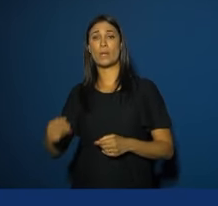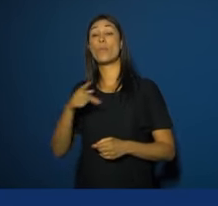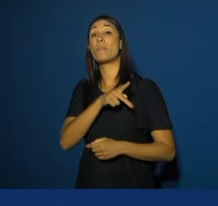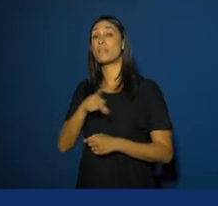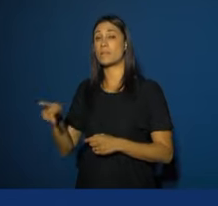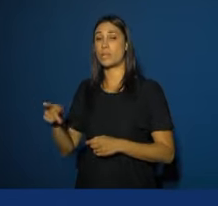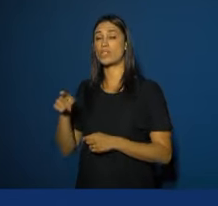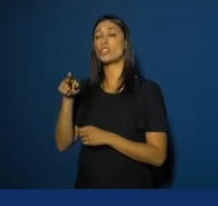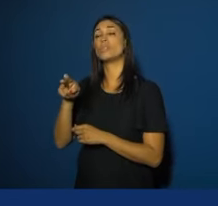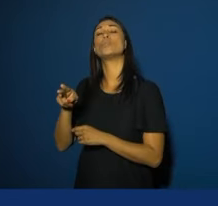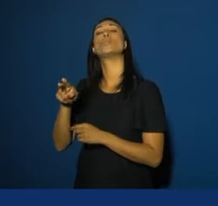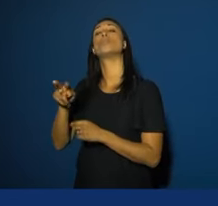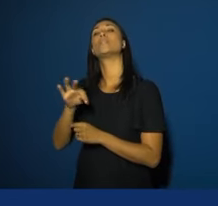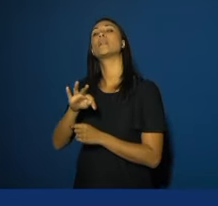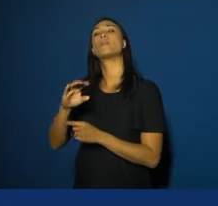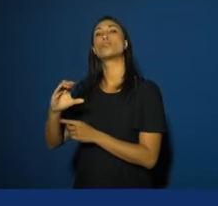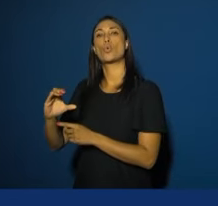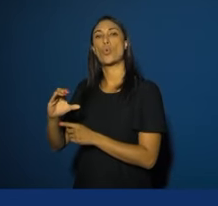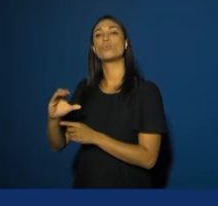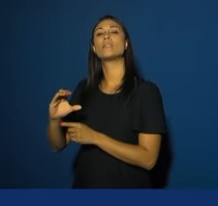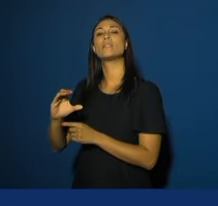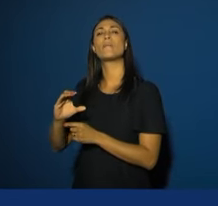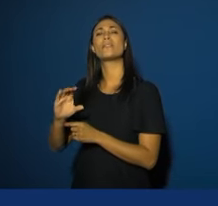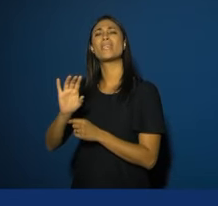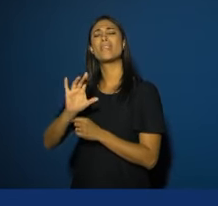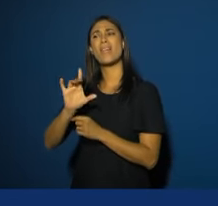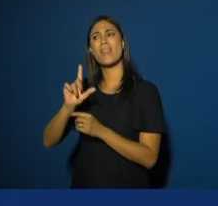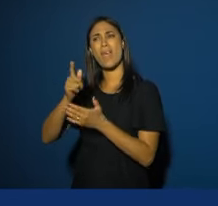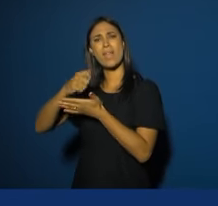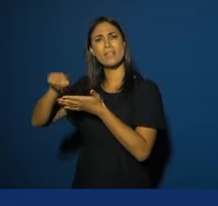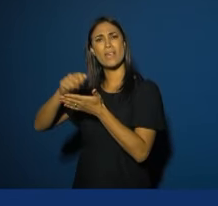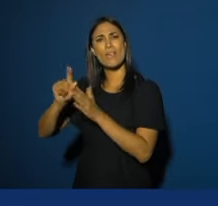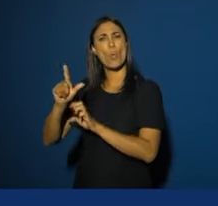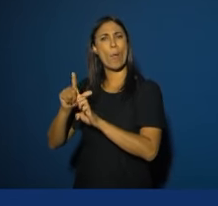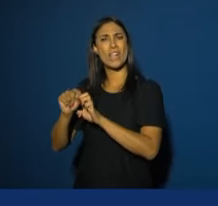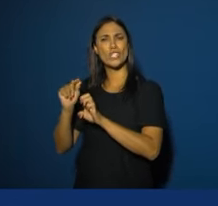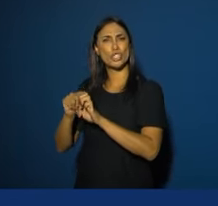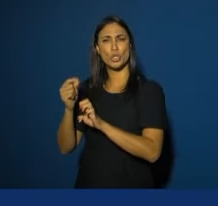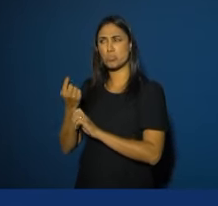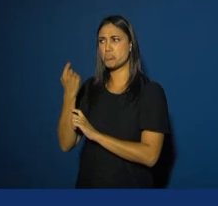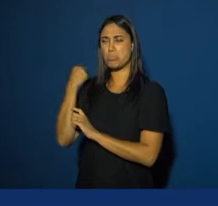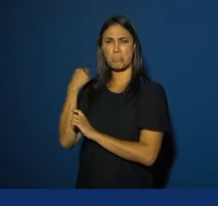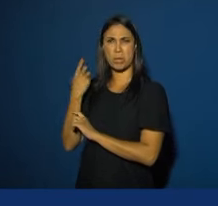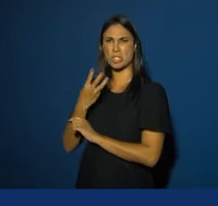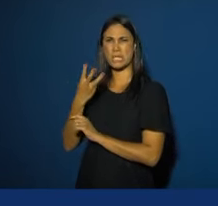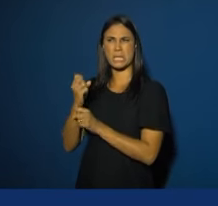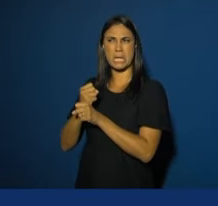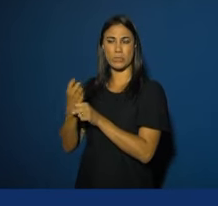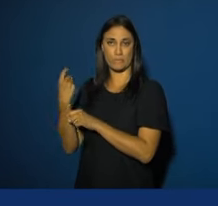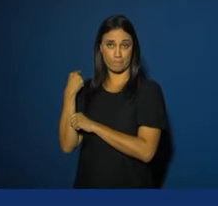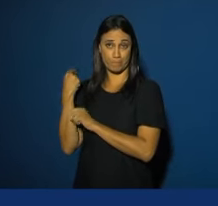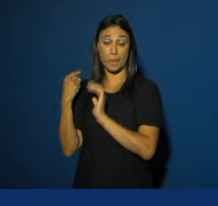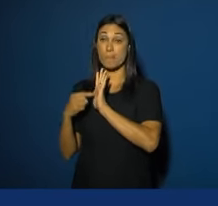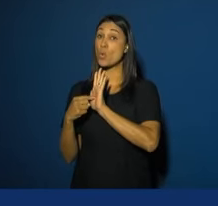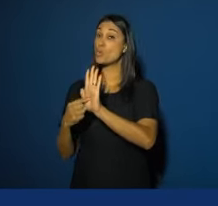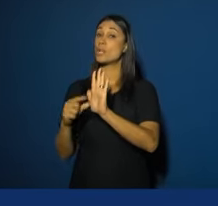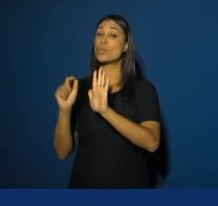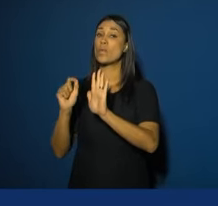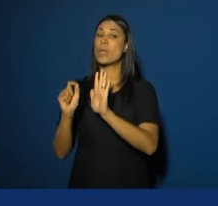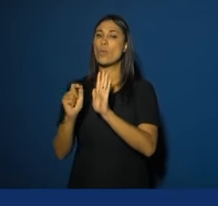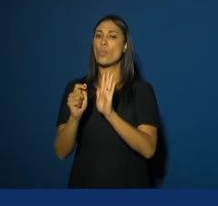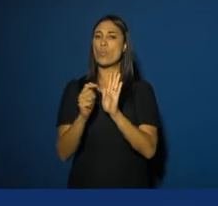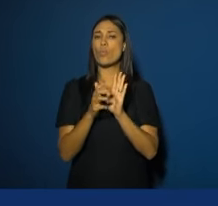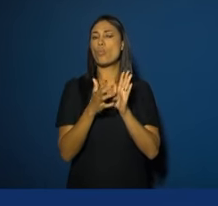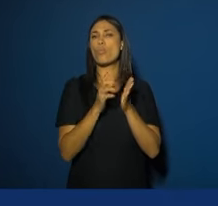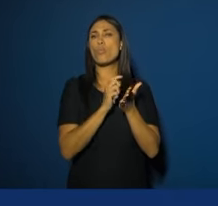União escreveu um artigo no governo anterior ainda alguns anos atrás acho que dois ou três anos eh apresentando o apagão das